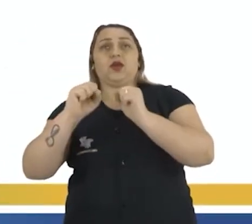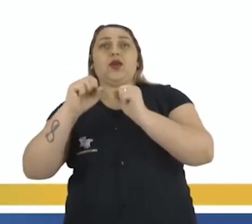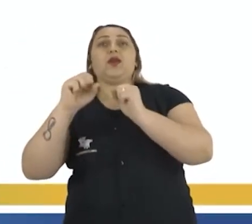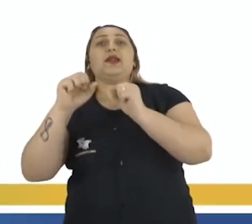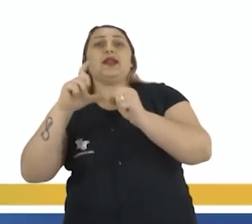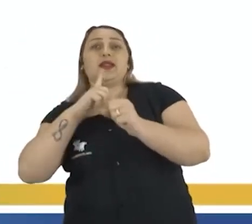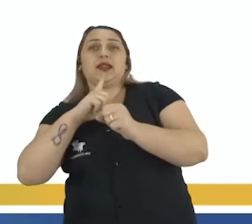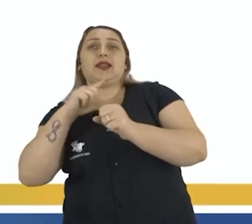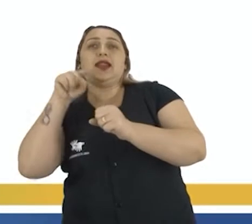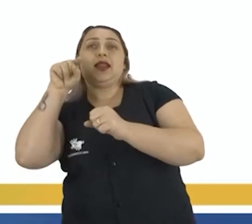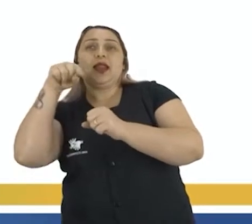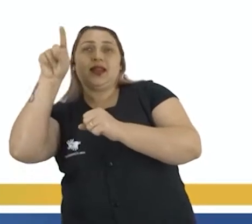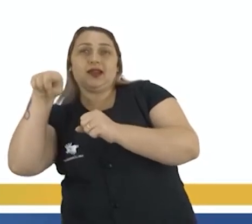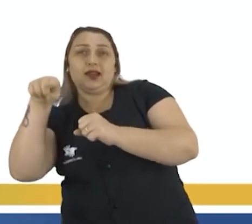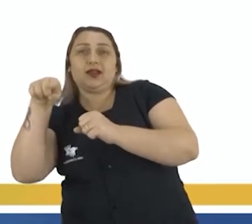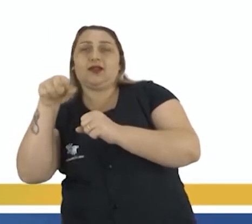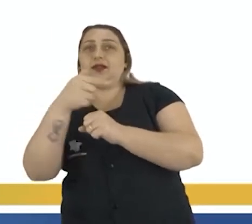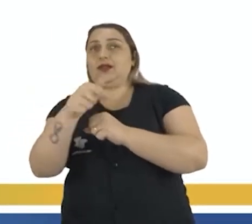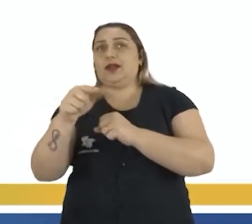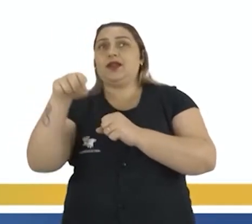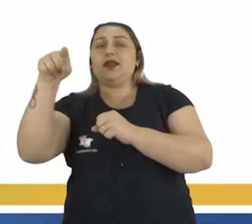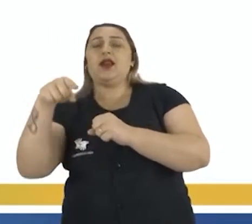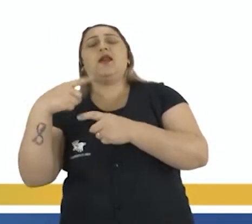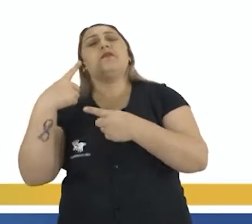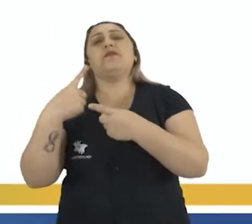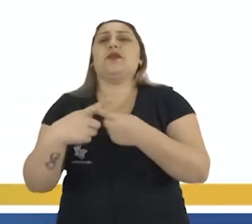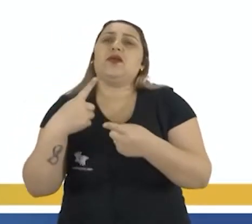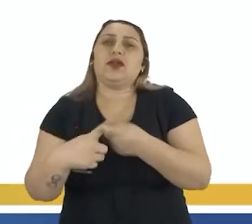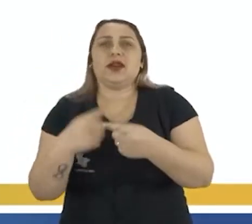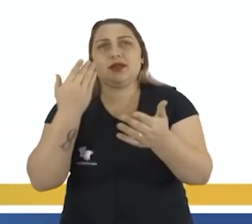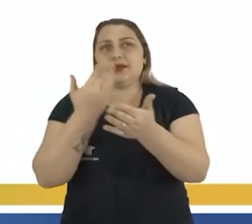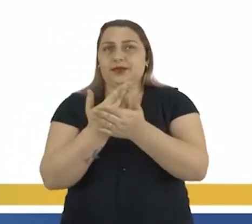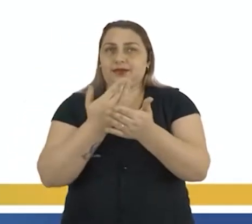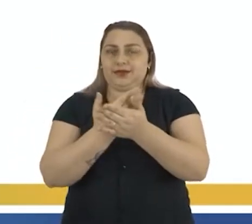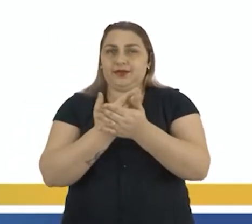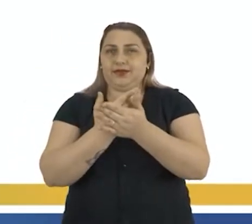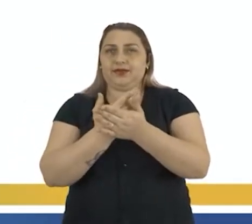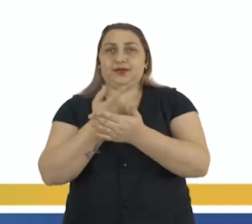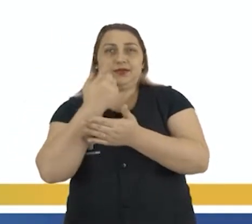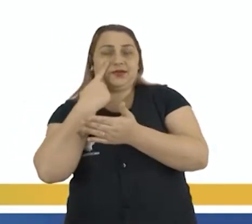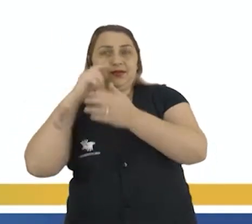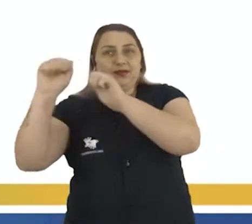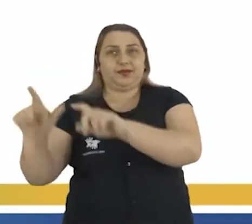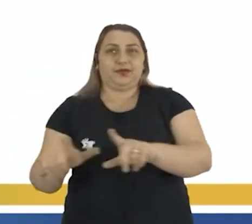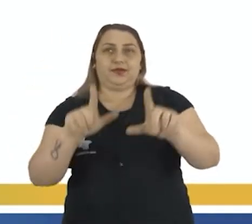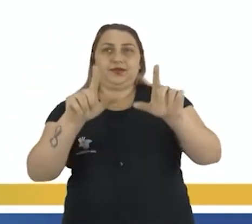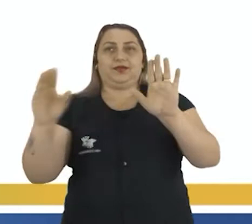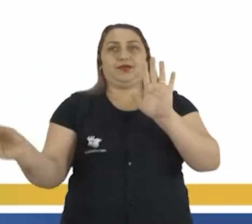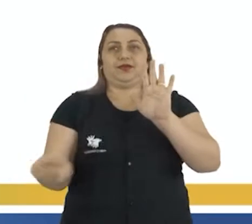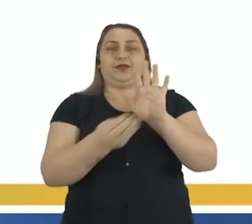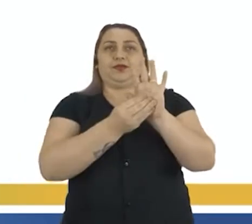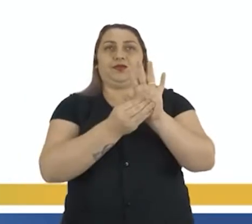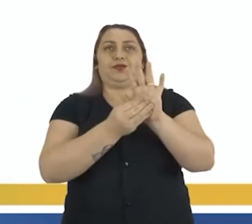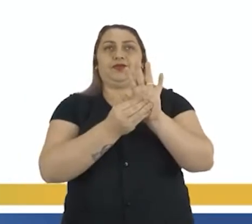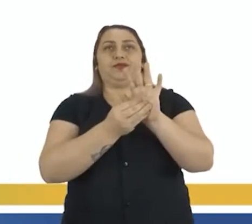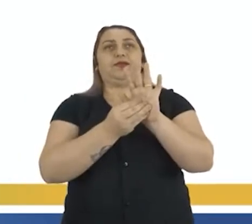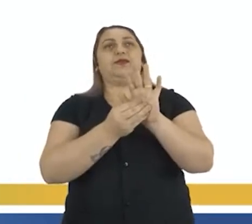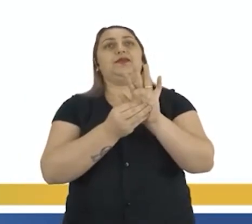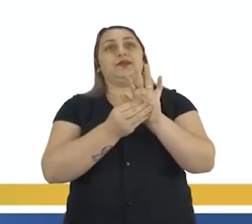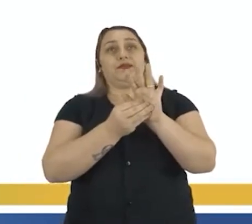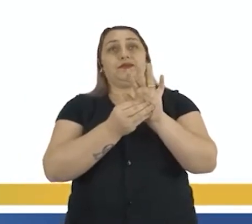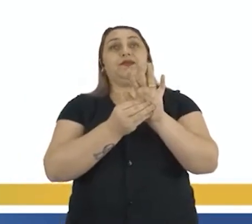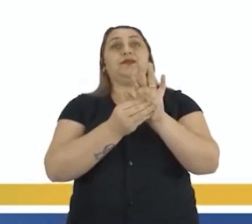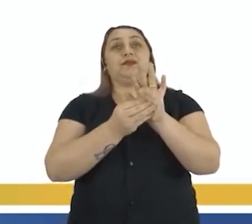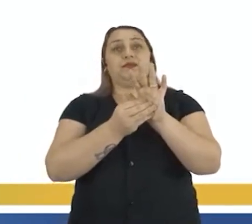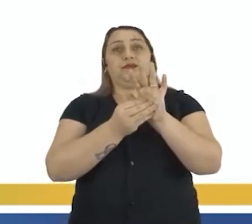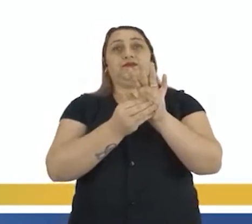e do porém. Para que a gente tem que estudar isso, pessoal? Olha só no slide, eu coloquei para vocês que uma das